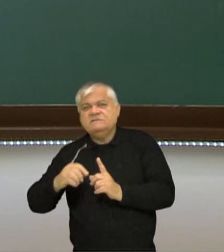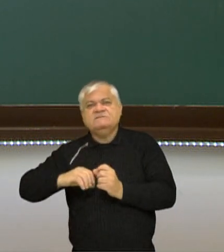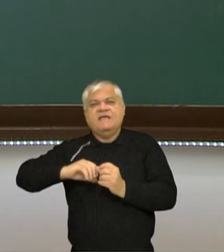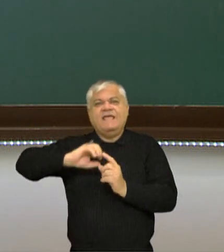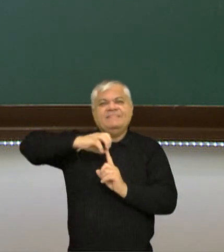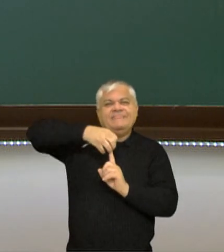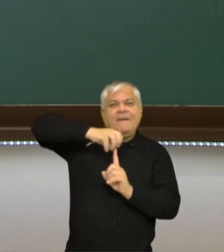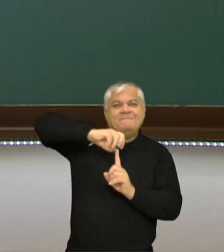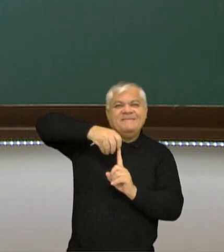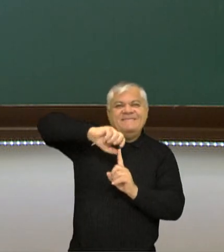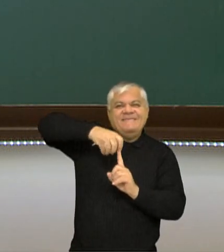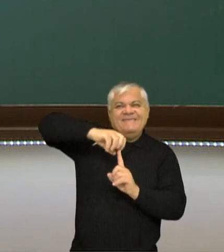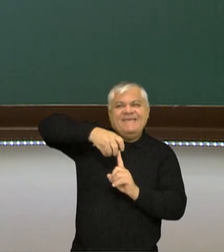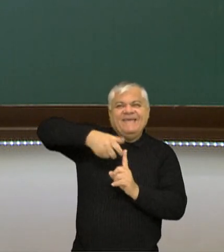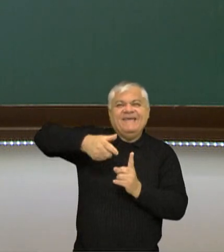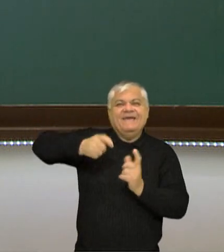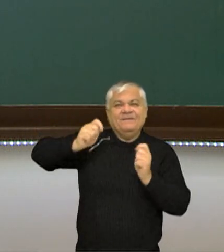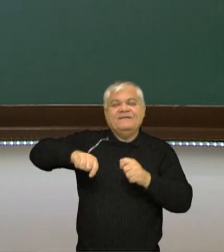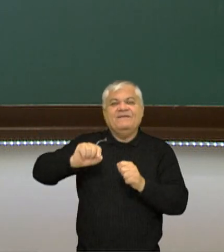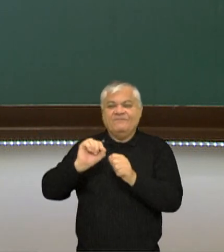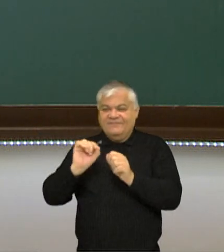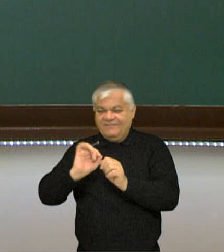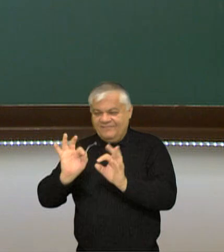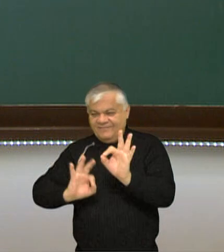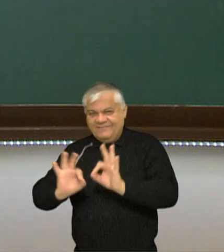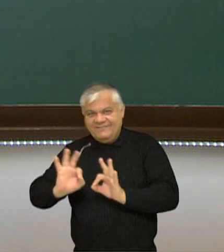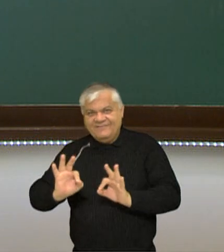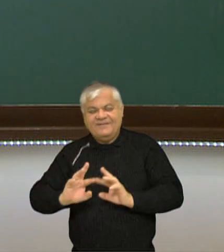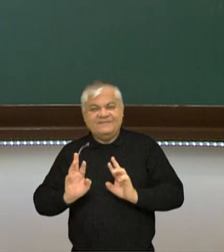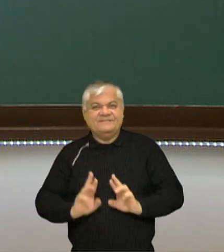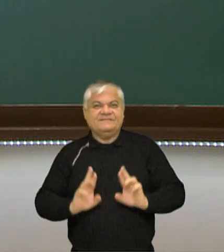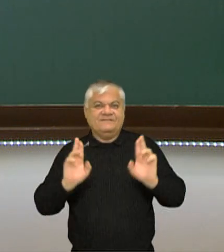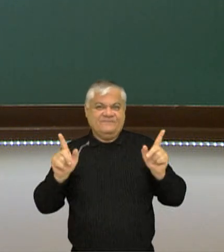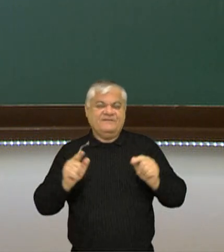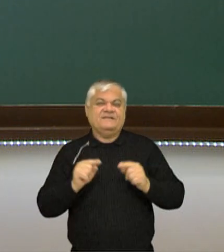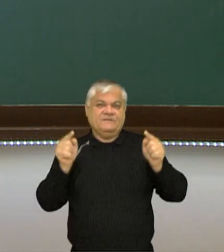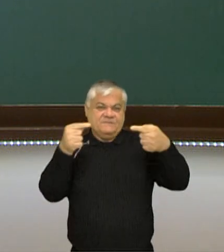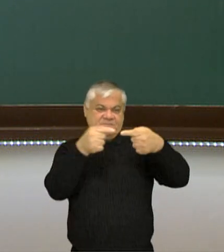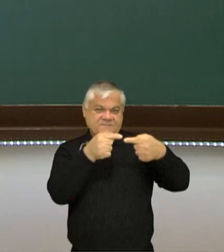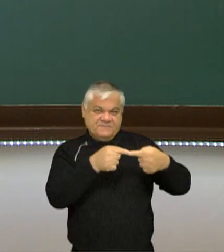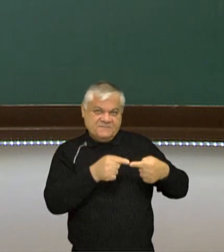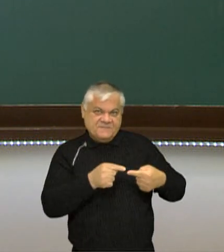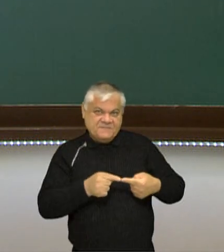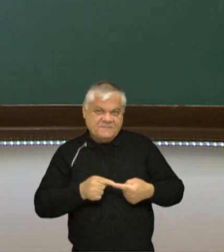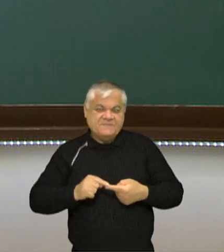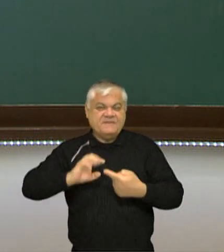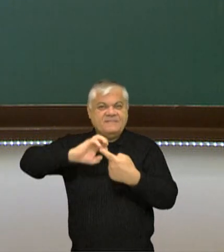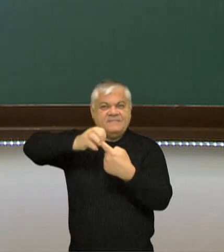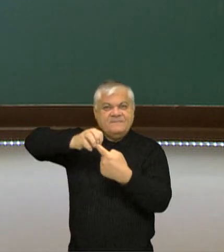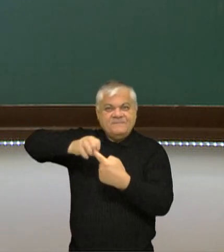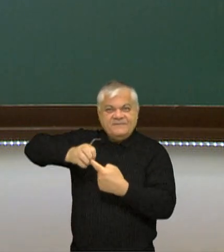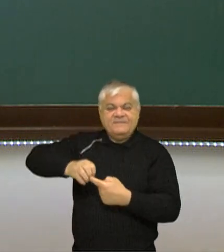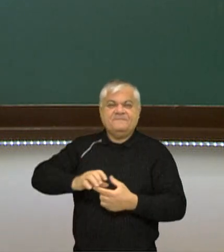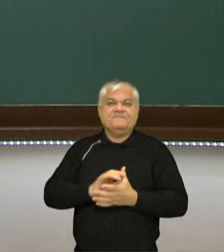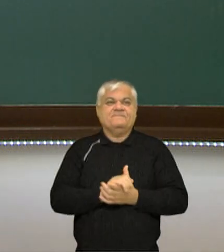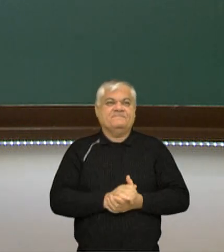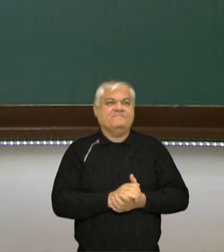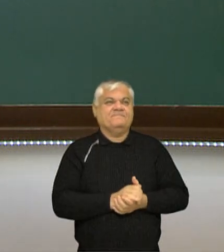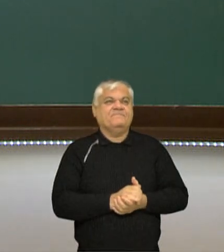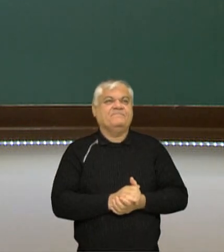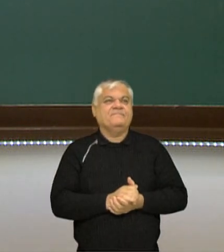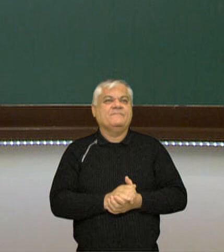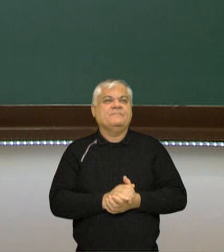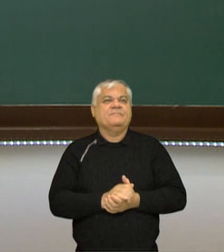tampinhas, porque você pode pensar numa construção ainda diferente, combinando tampinhas para construir as nossas peças, tá bom?